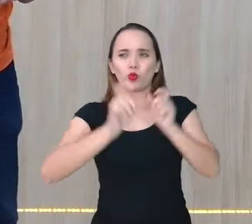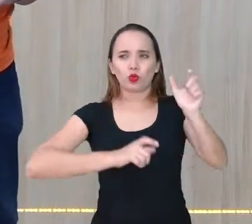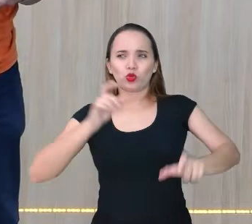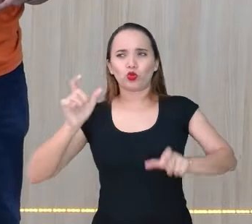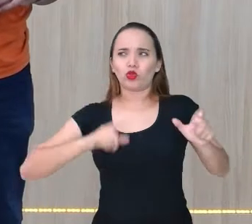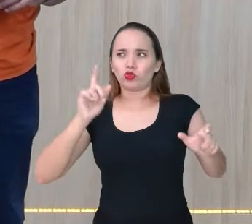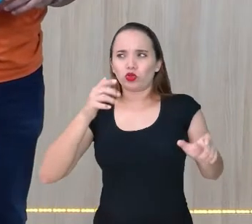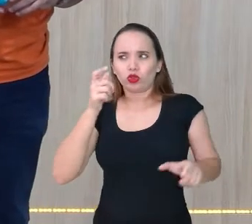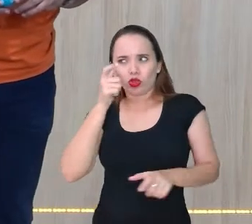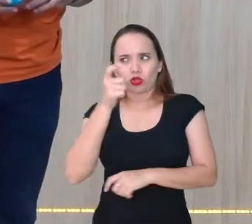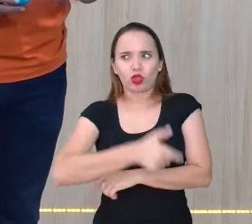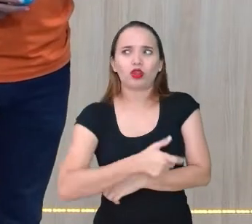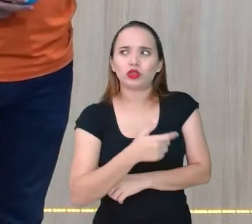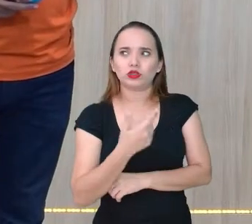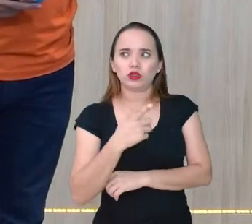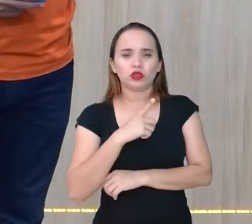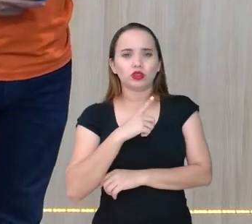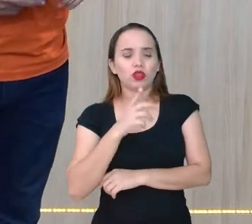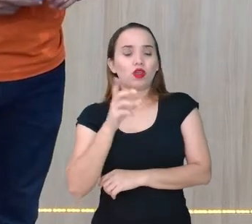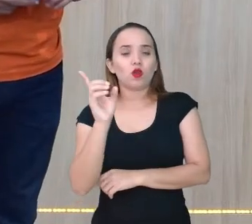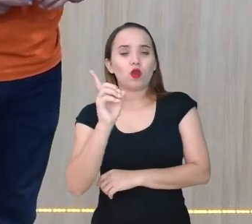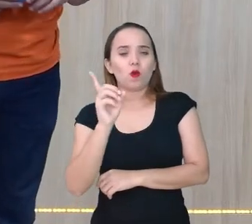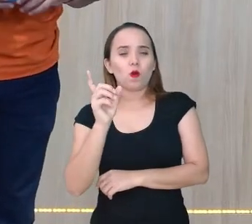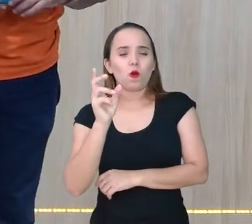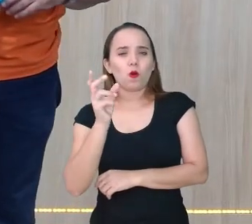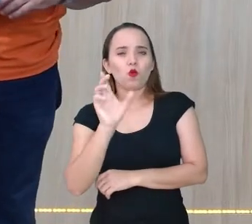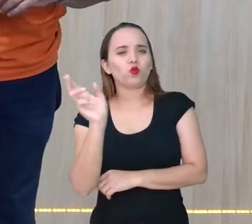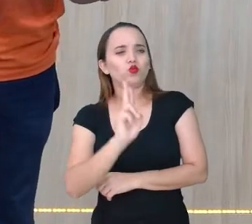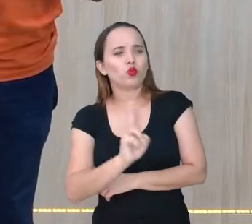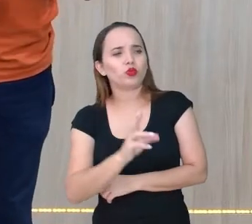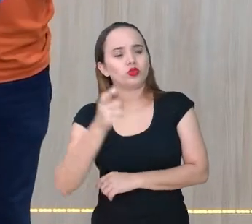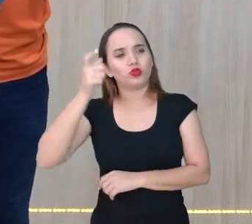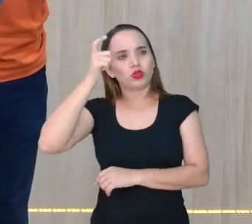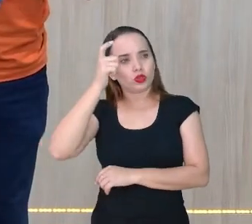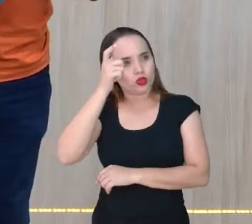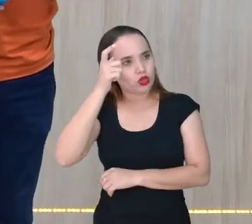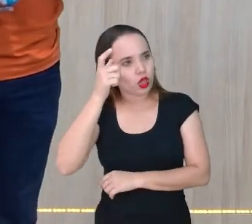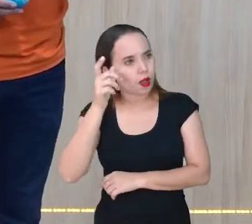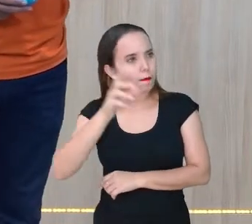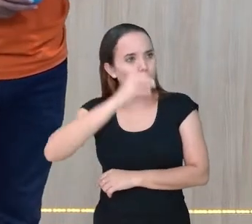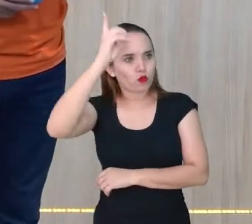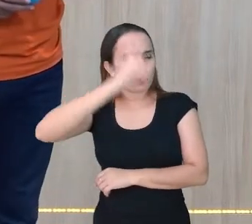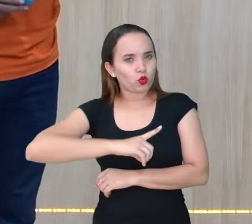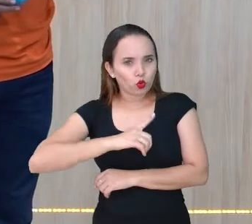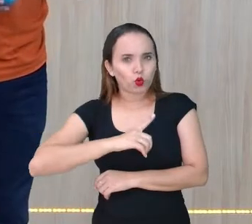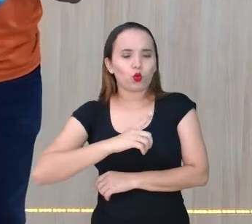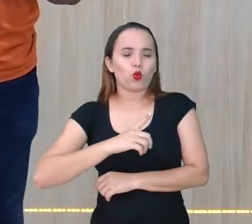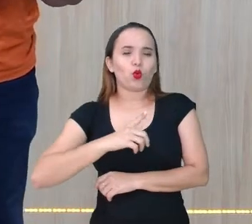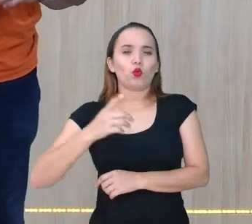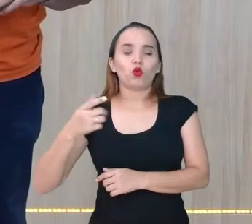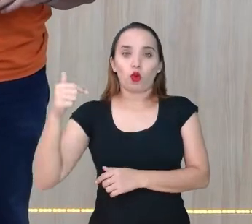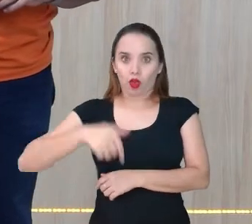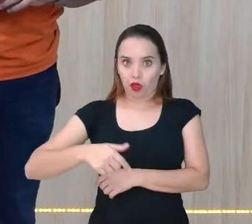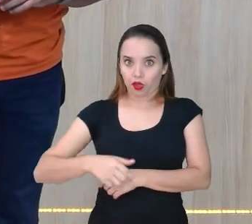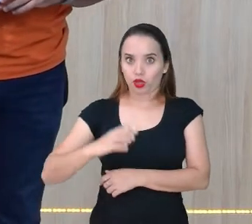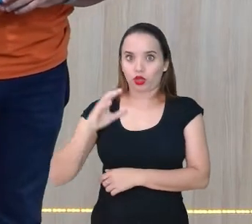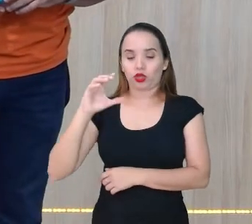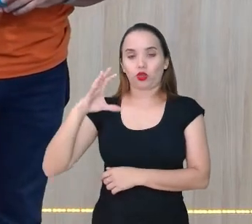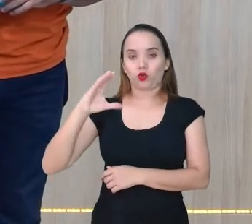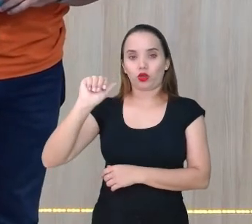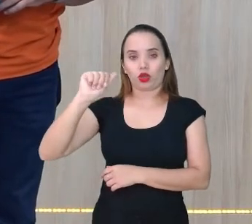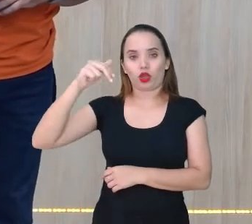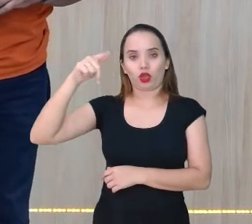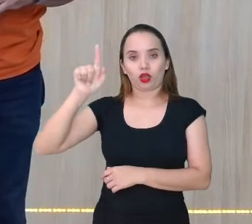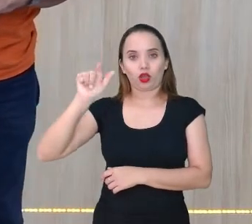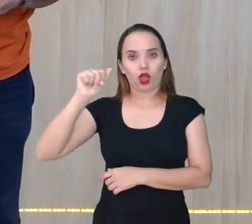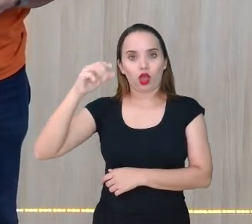interessante, o apelido de Diabo Louro. Diabo Louro também era apelido de Curisco aqui do cangaço. Né? Mas o General Custer